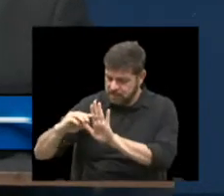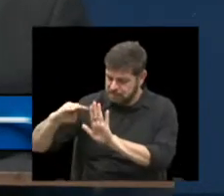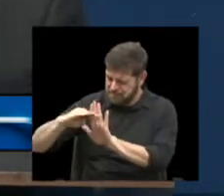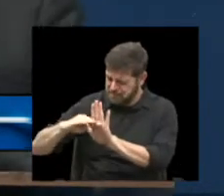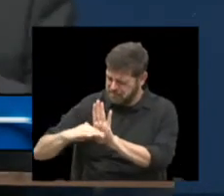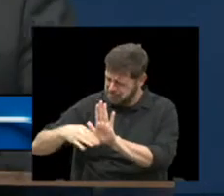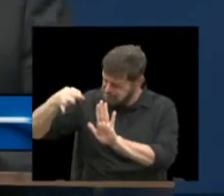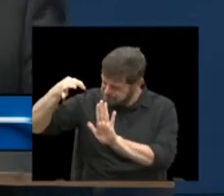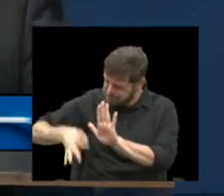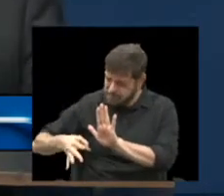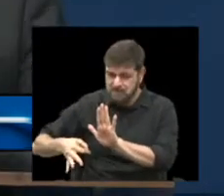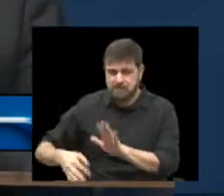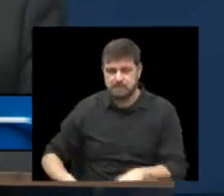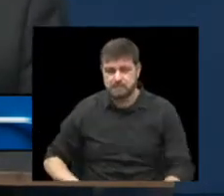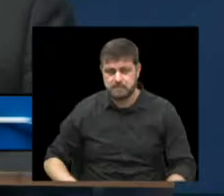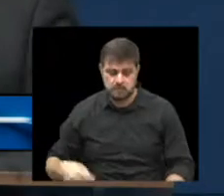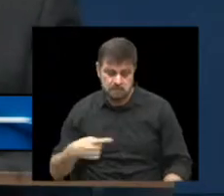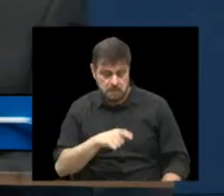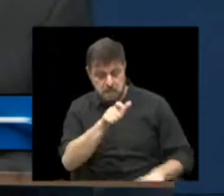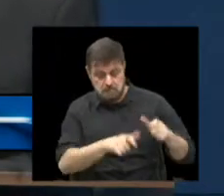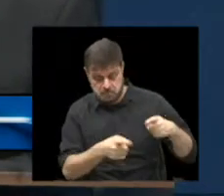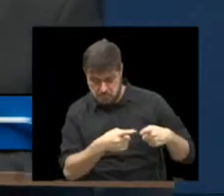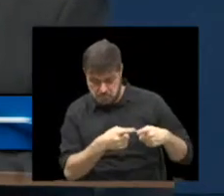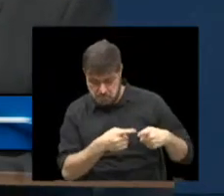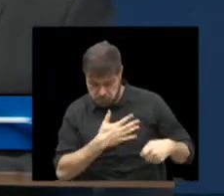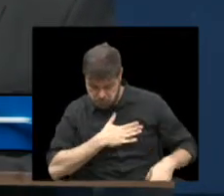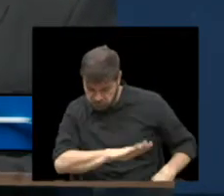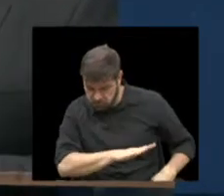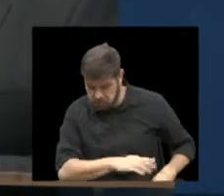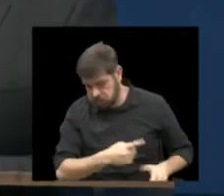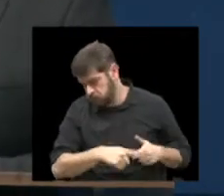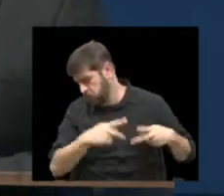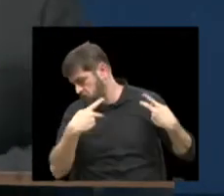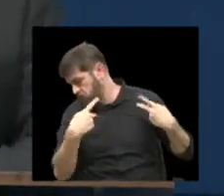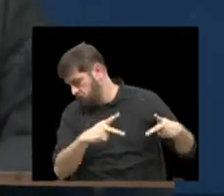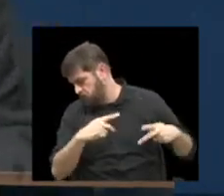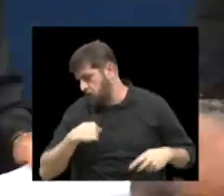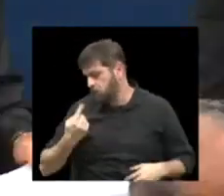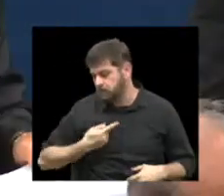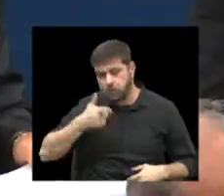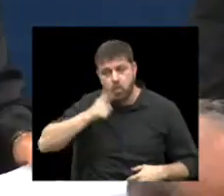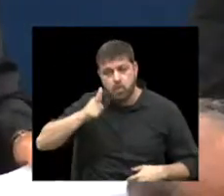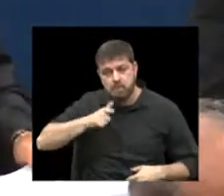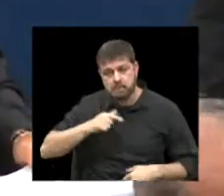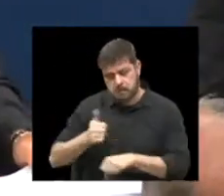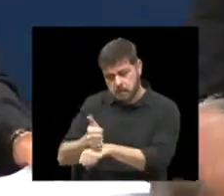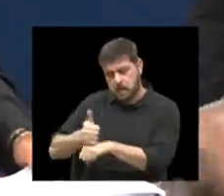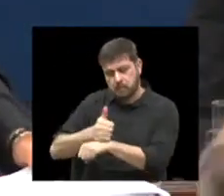optometria, doa em quem doer. Era isso, presidente. Uma boa noite a todos.